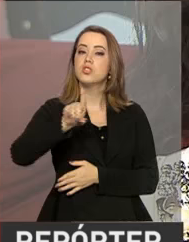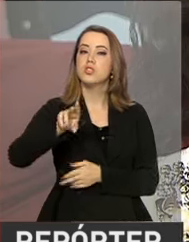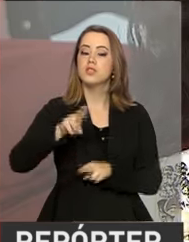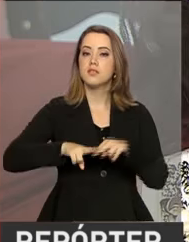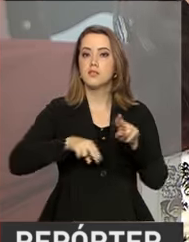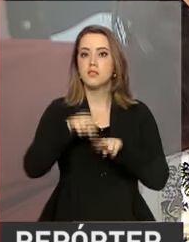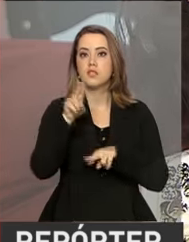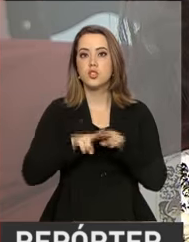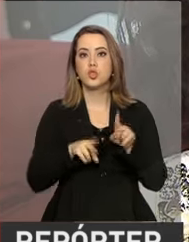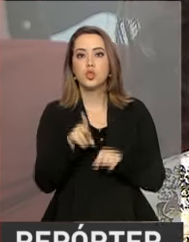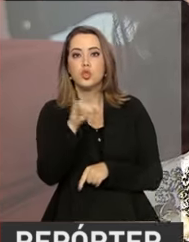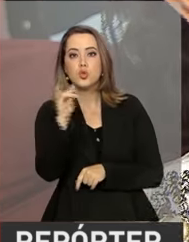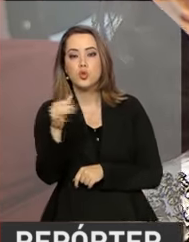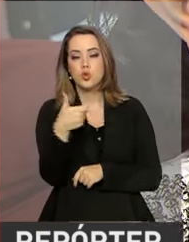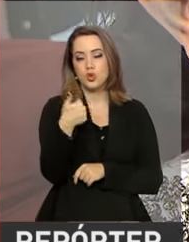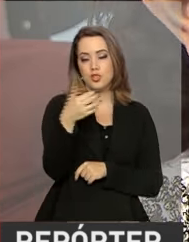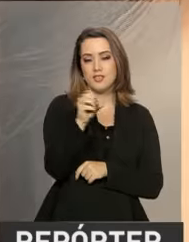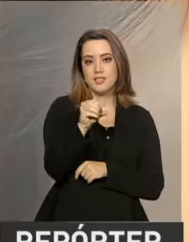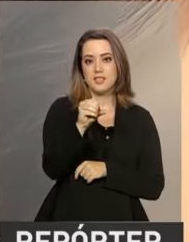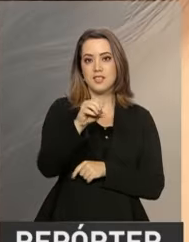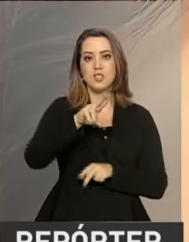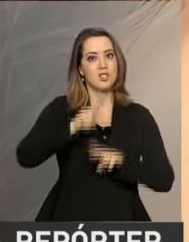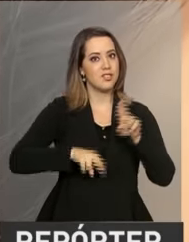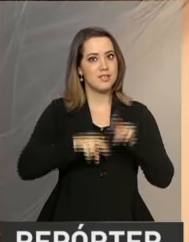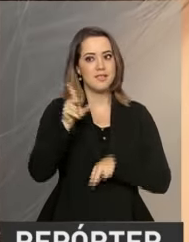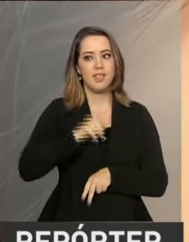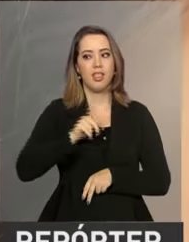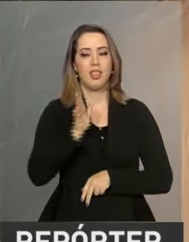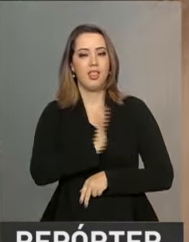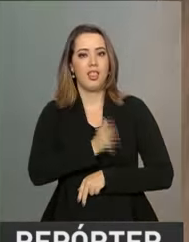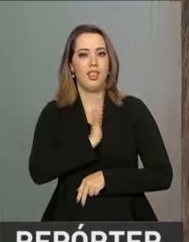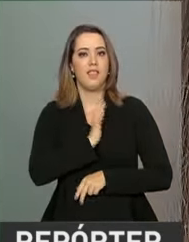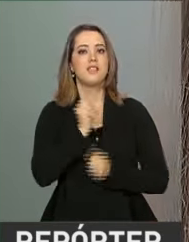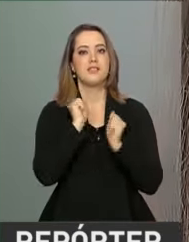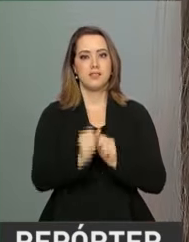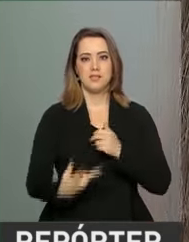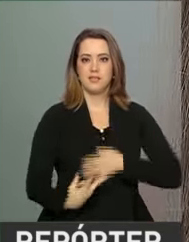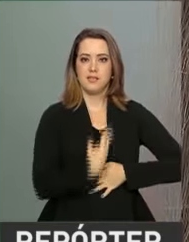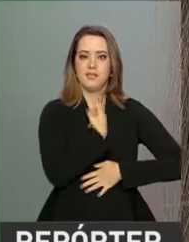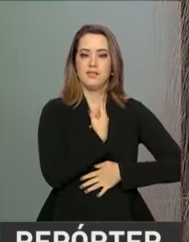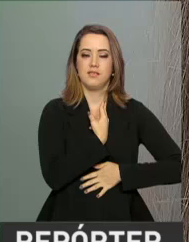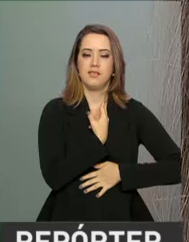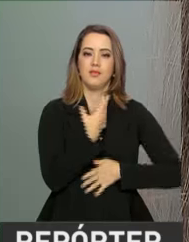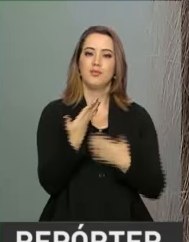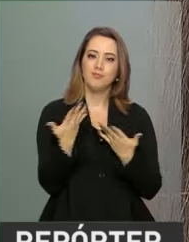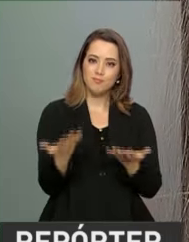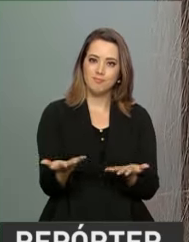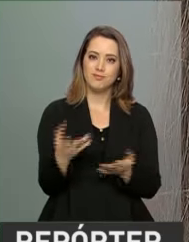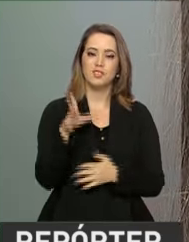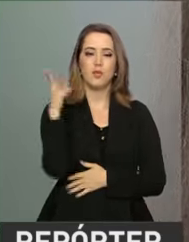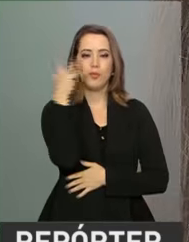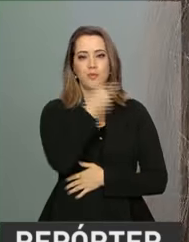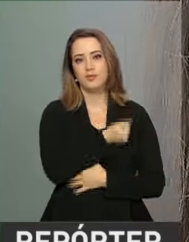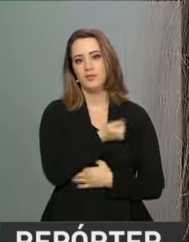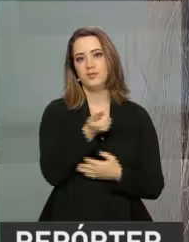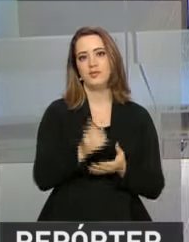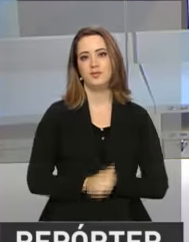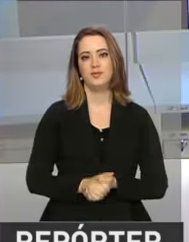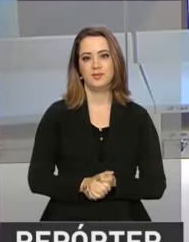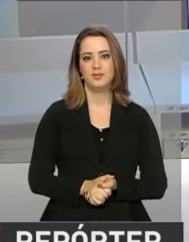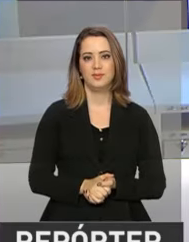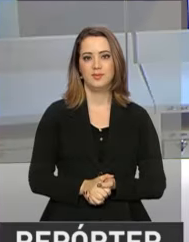foi dia 19 de junho, aparece o coraçãozinho dela. Então, tudo sim, foi